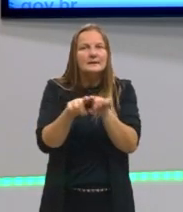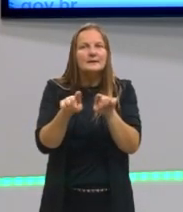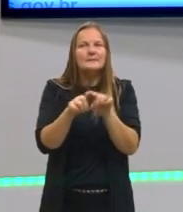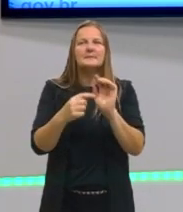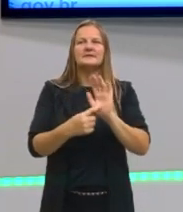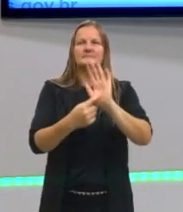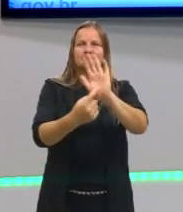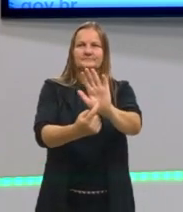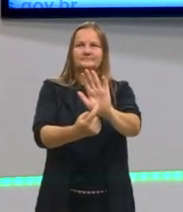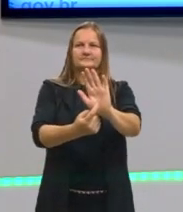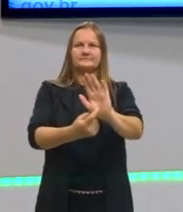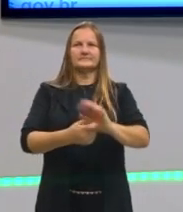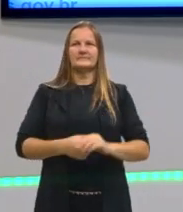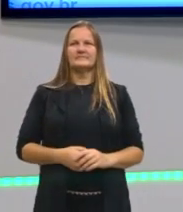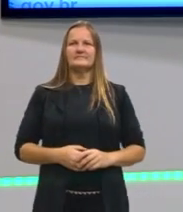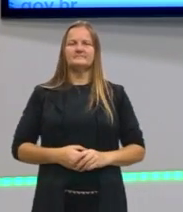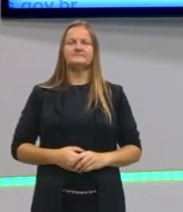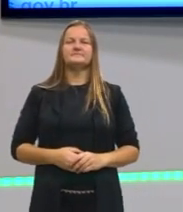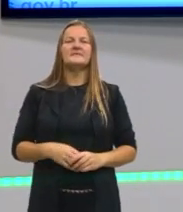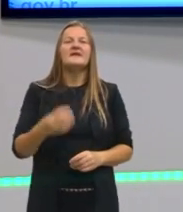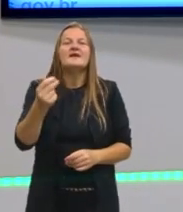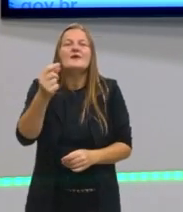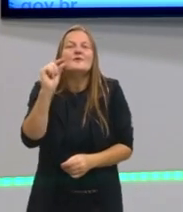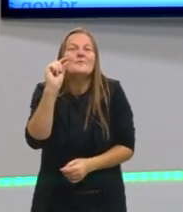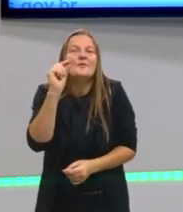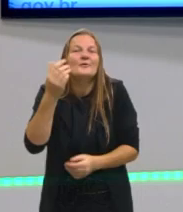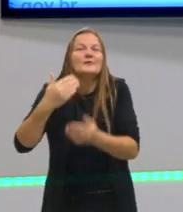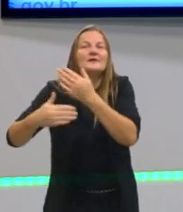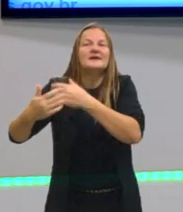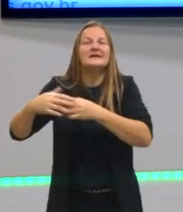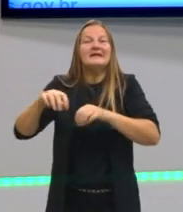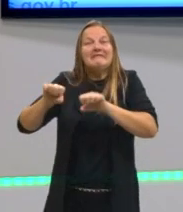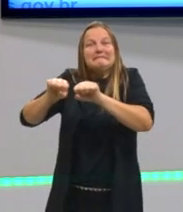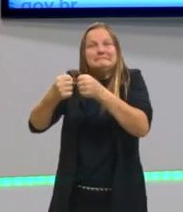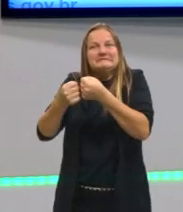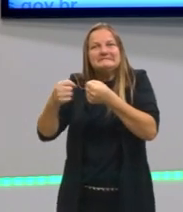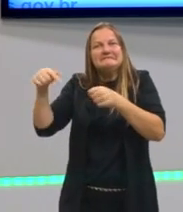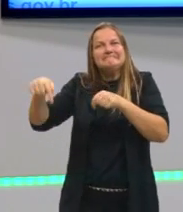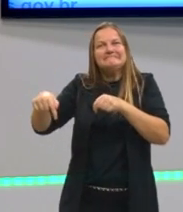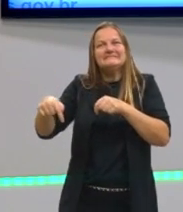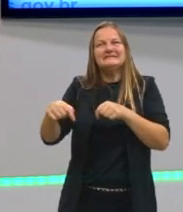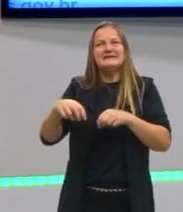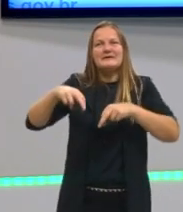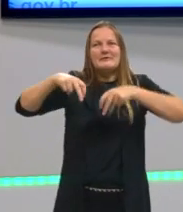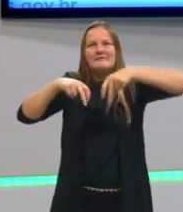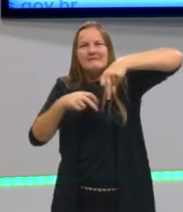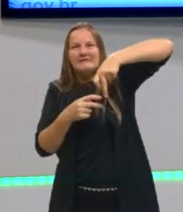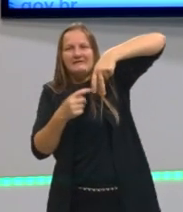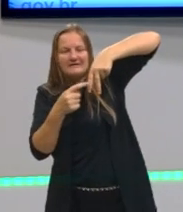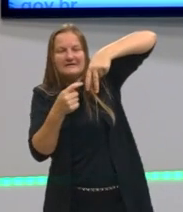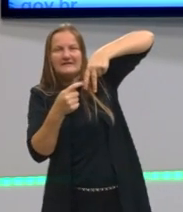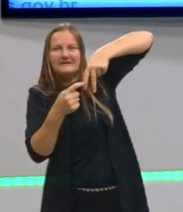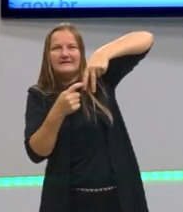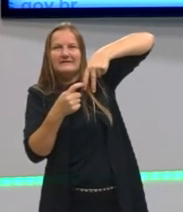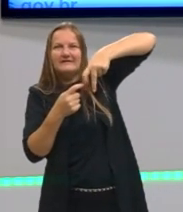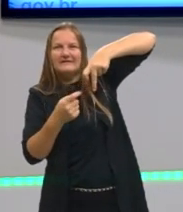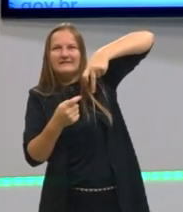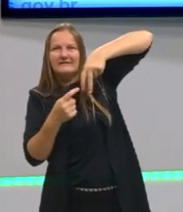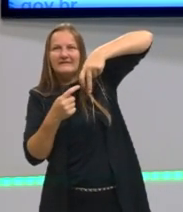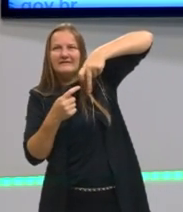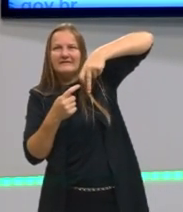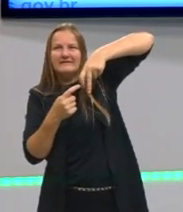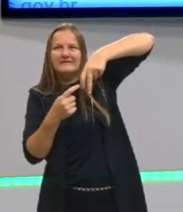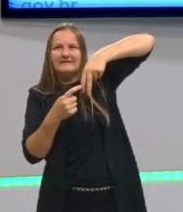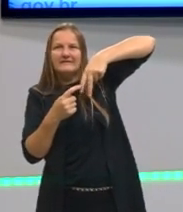aqui eu trouxe porque até dias atrás eu estava com uma perna fraturada né quem esses tio aí as aulas anteriores e o que eu tava fazendo